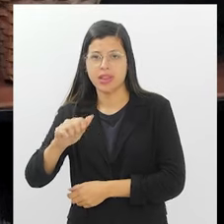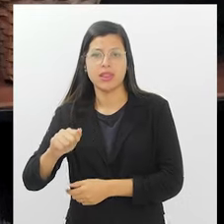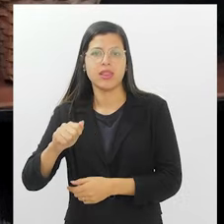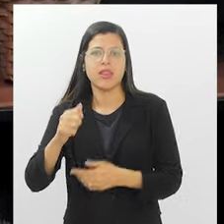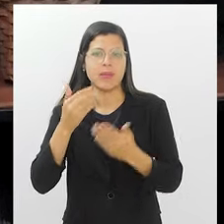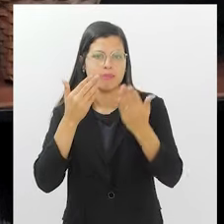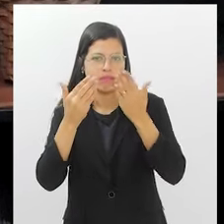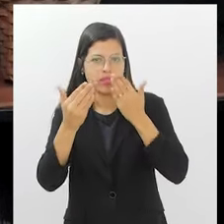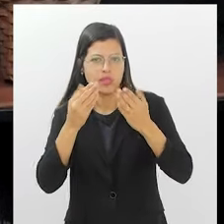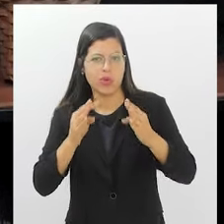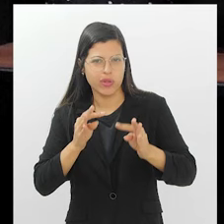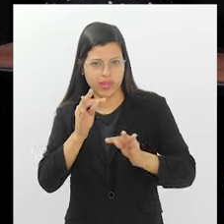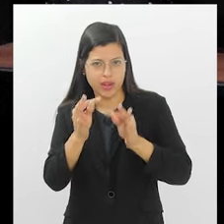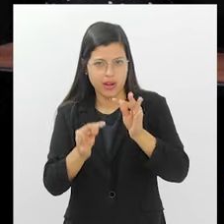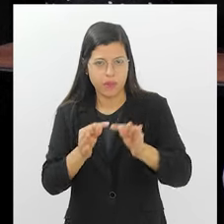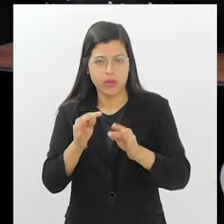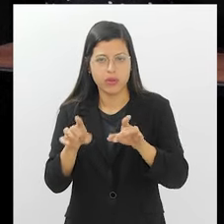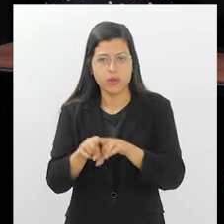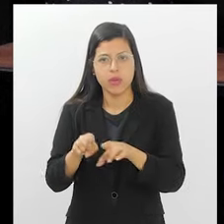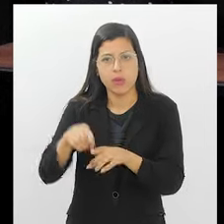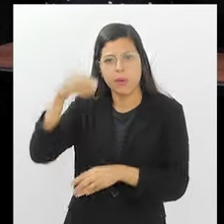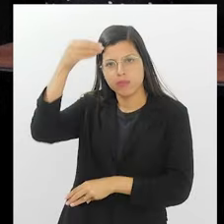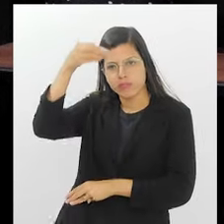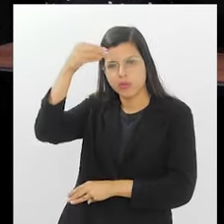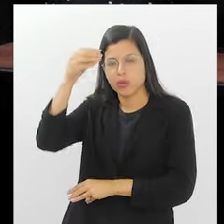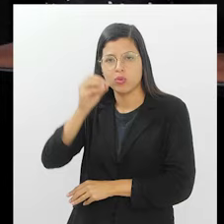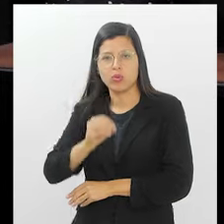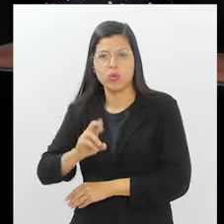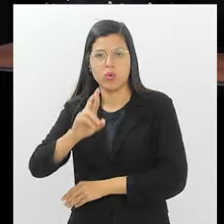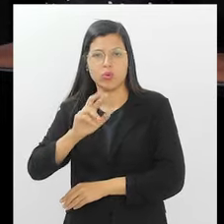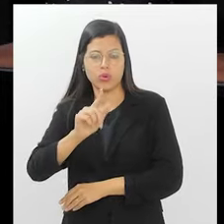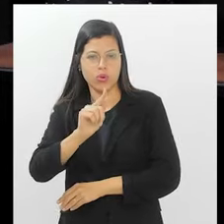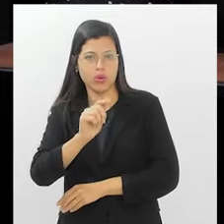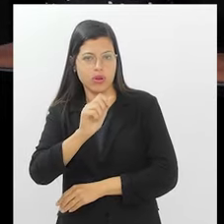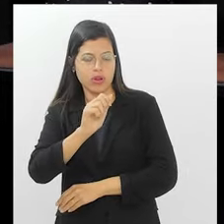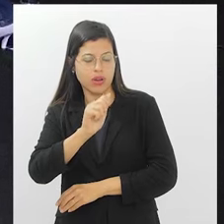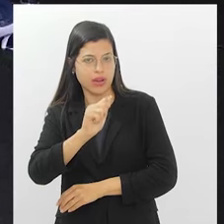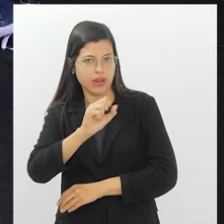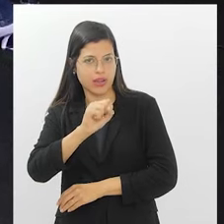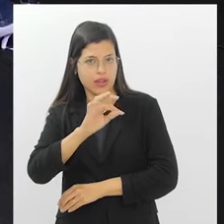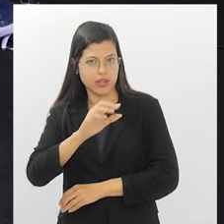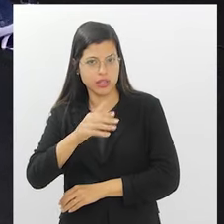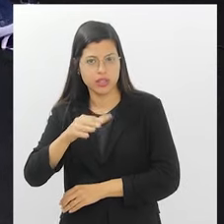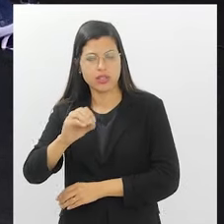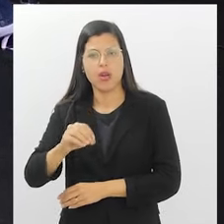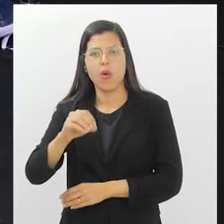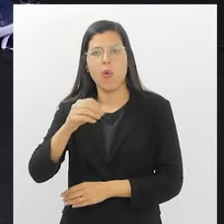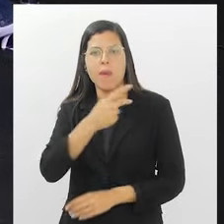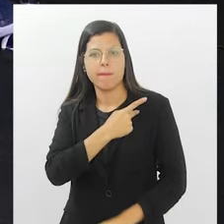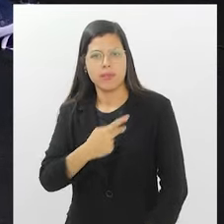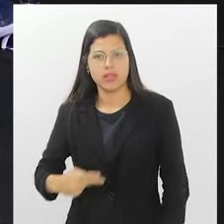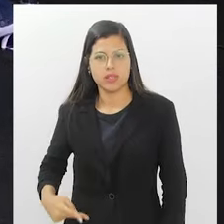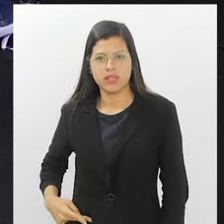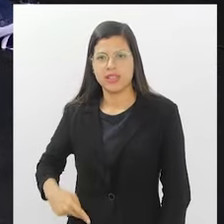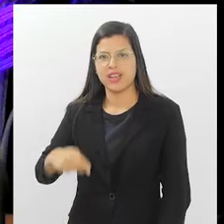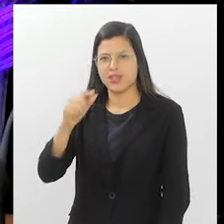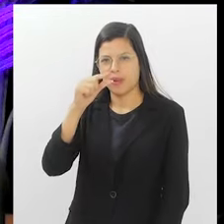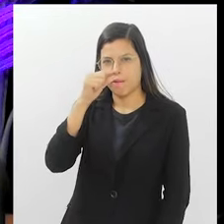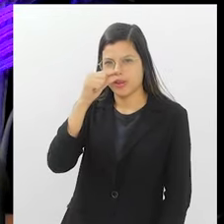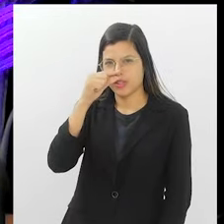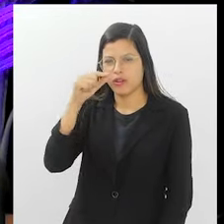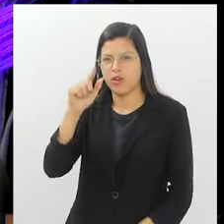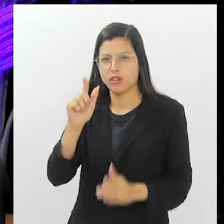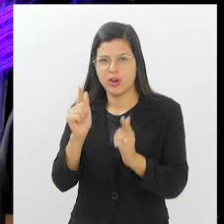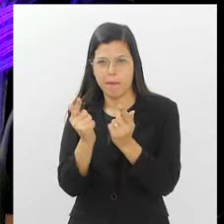Cardoso, psicoterapeuta, e o psiquiatra doutor Gastão Cosatti, presidente da Pestalozzi de Magé, e